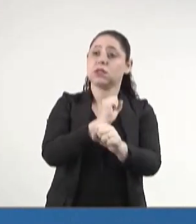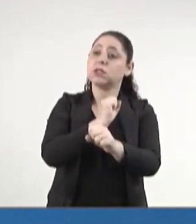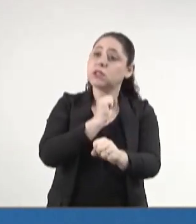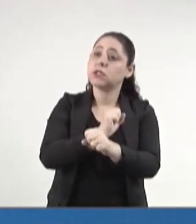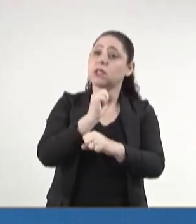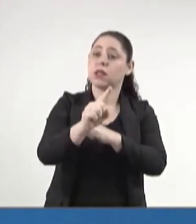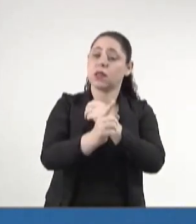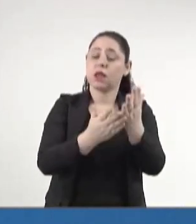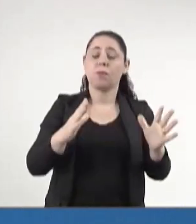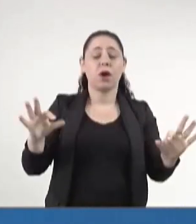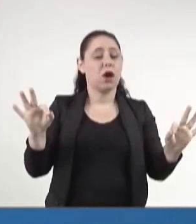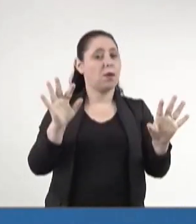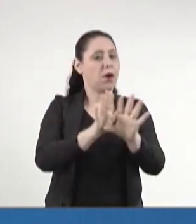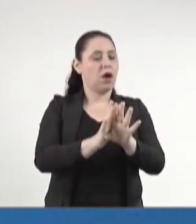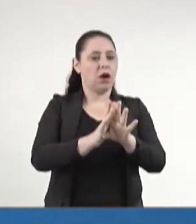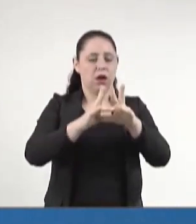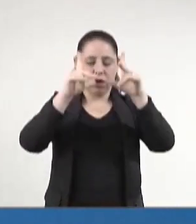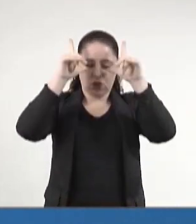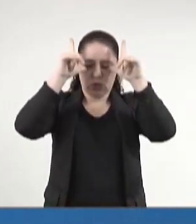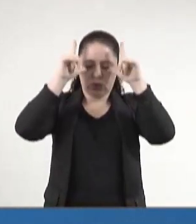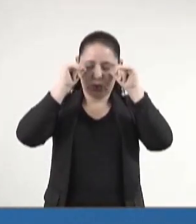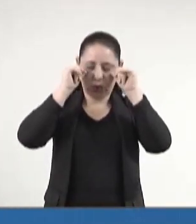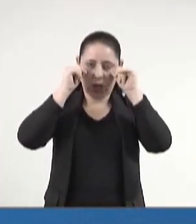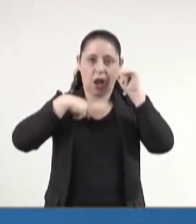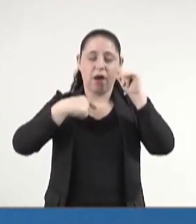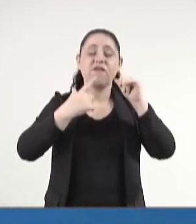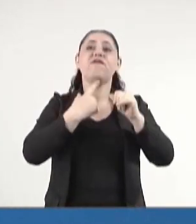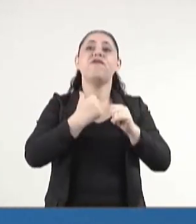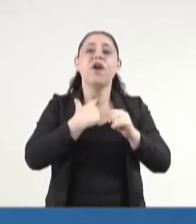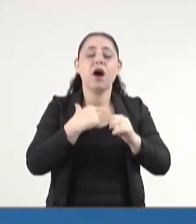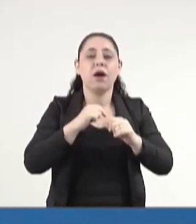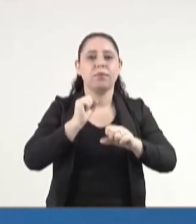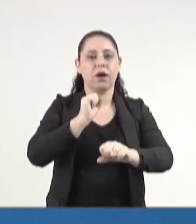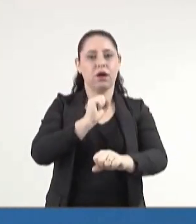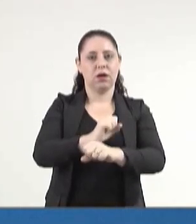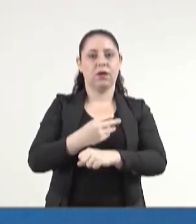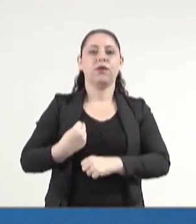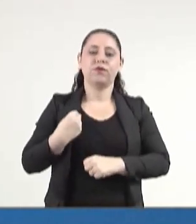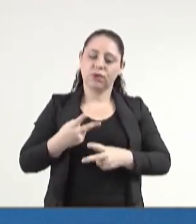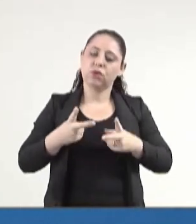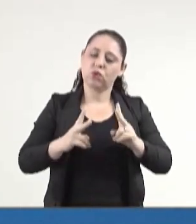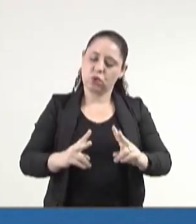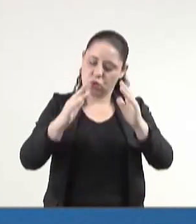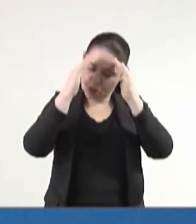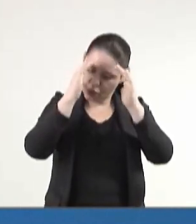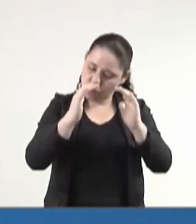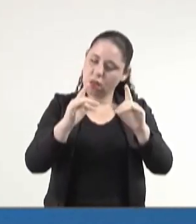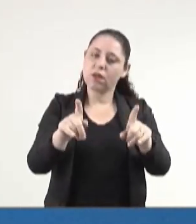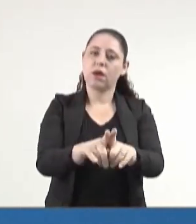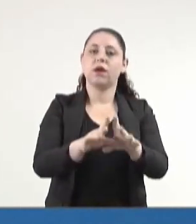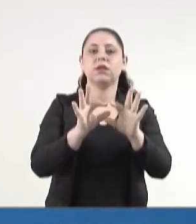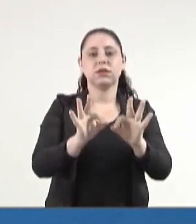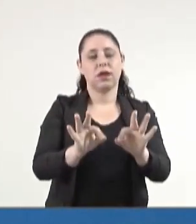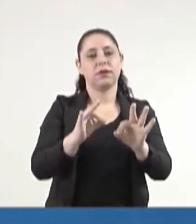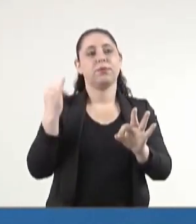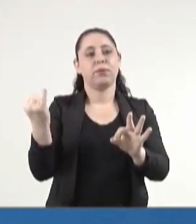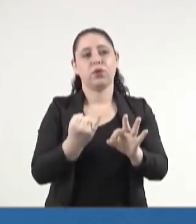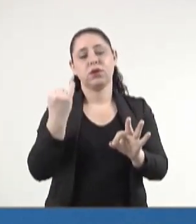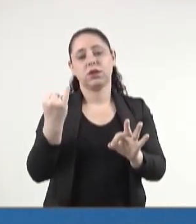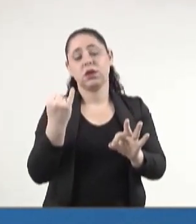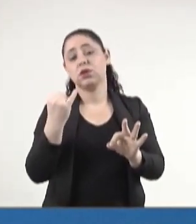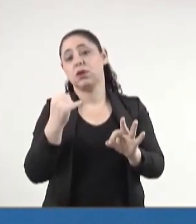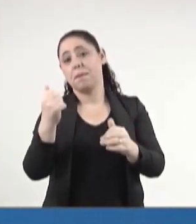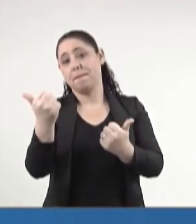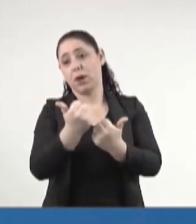e recuperação do controle de suas vontades e, por consequências, de sua própria vida. Diante do exposto, pode ser de relevância